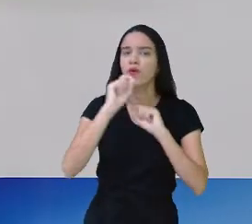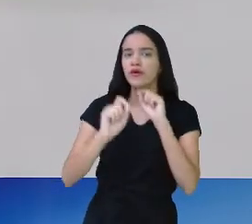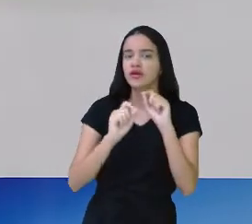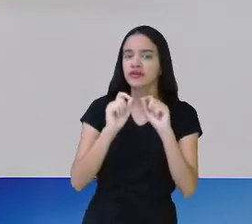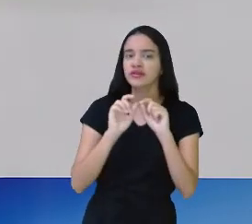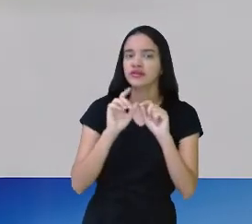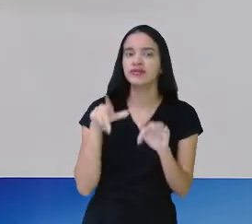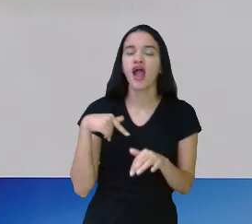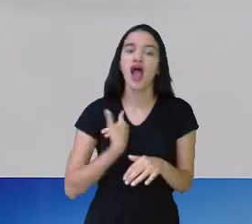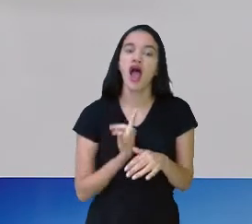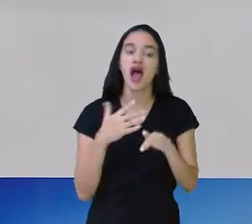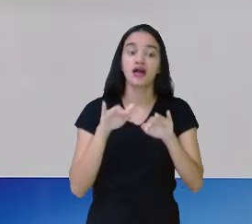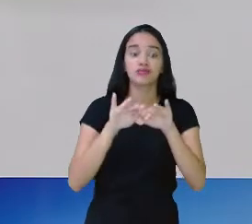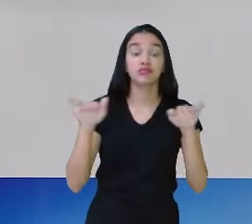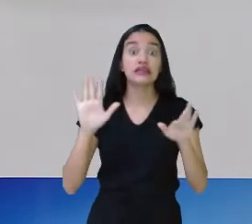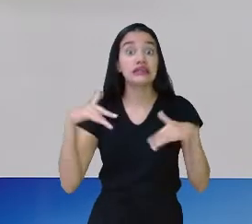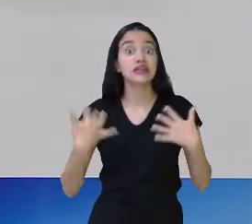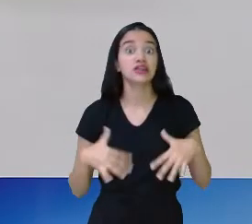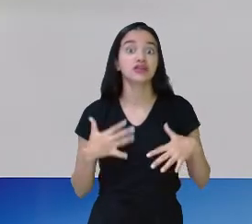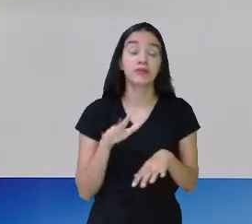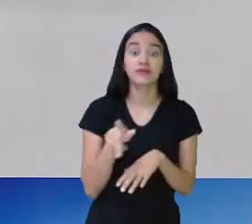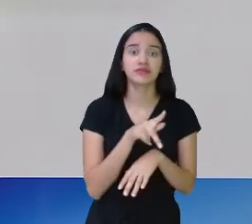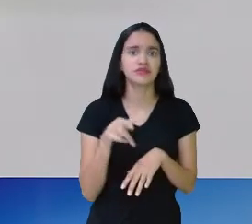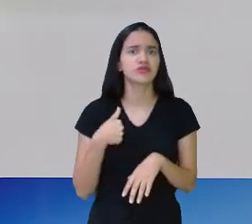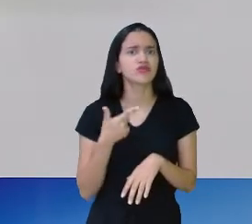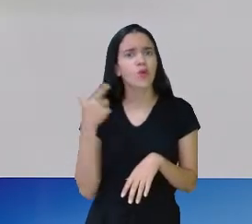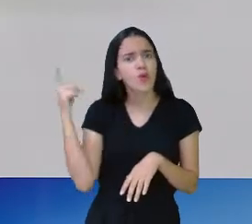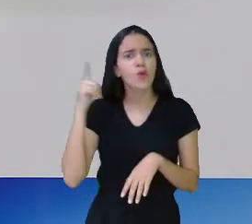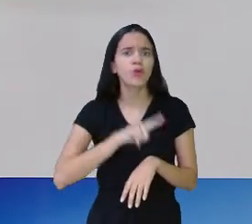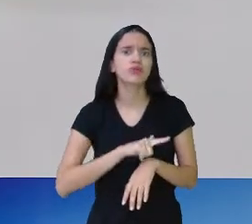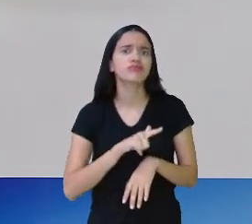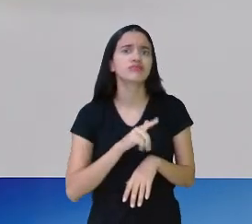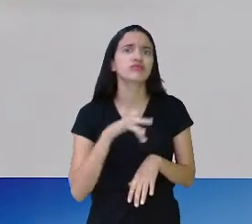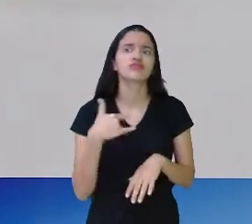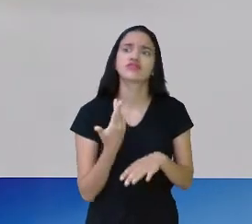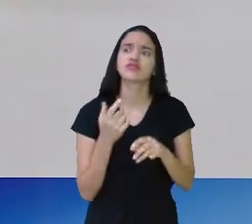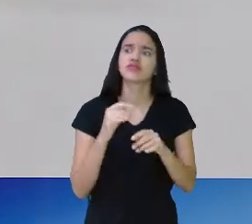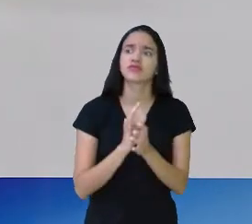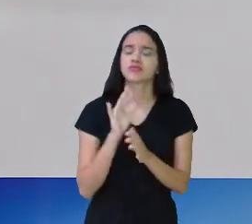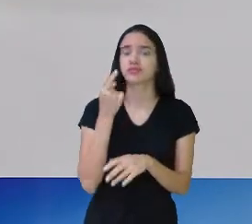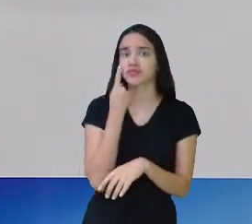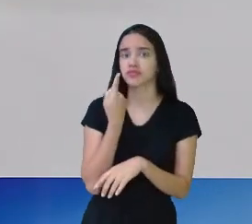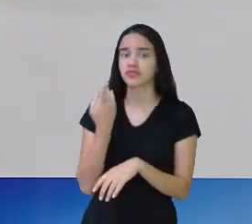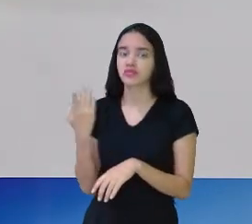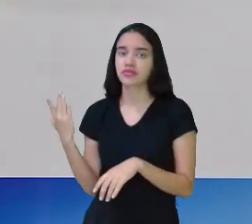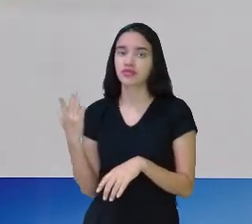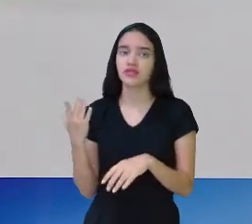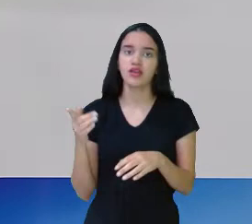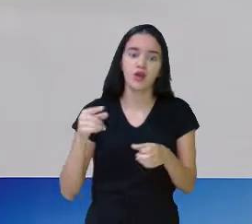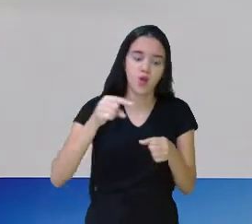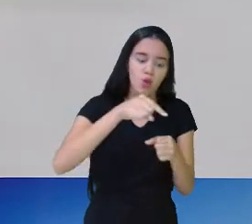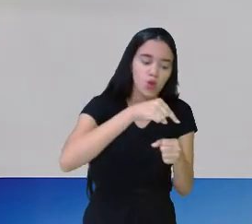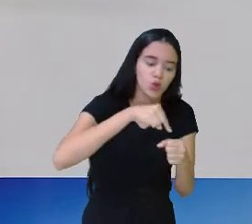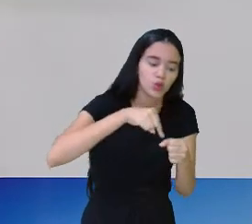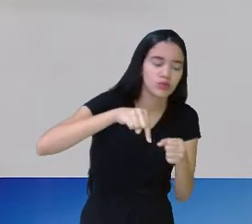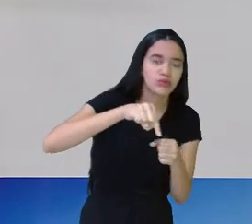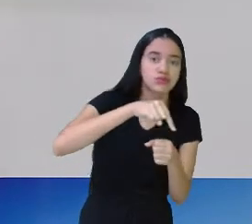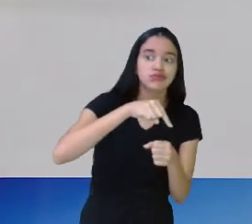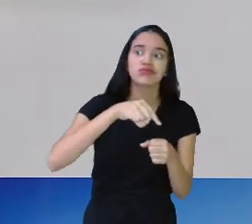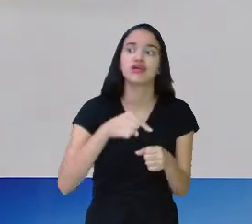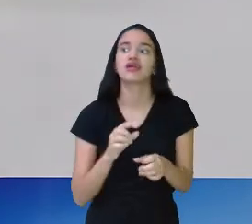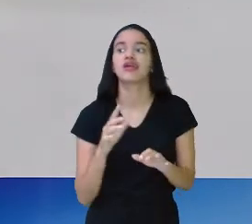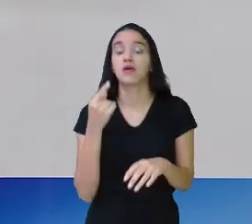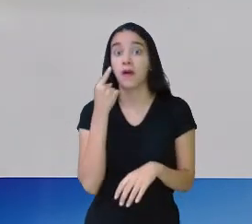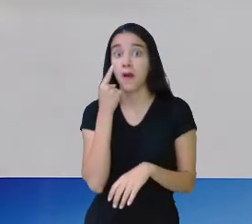apenas as figuras planas. Eita, professora, a senhora consegue fazer o contorno desse suporte dos lápis?